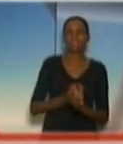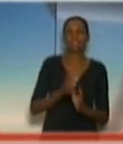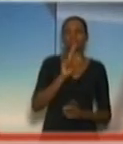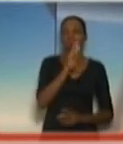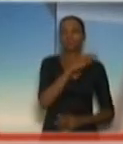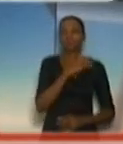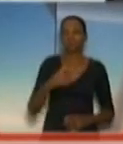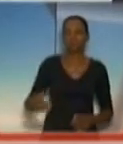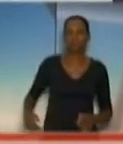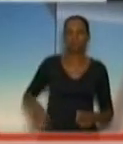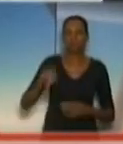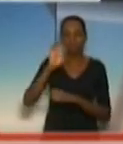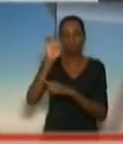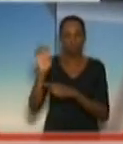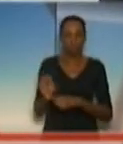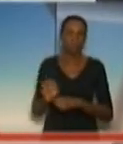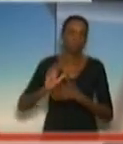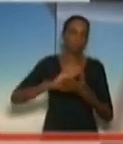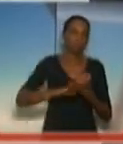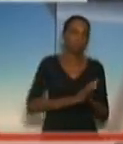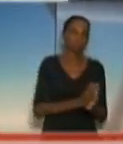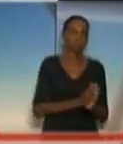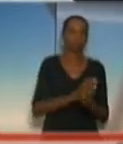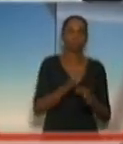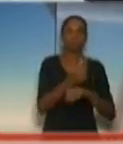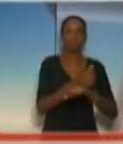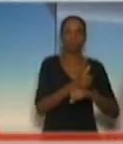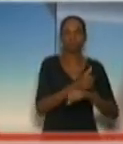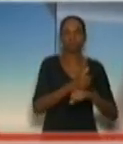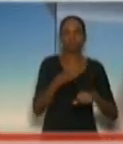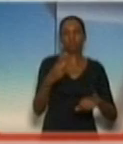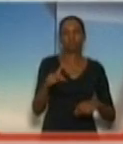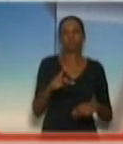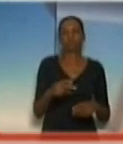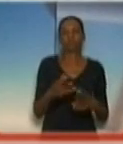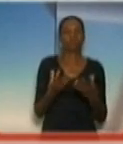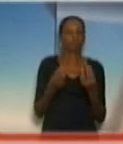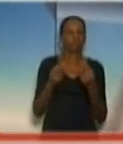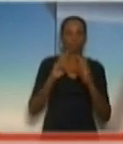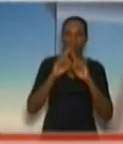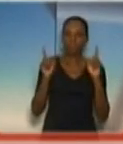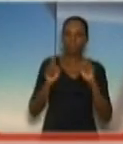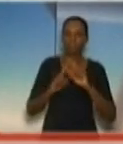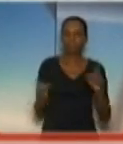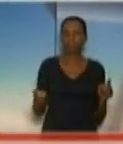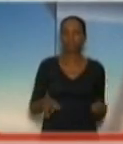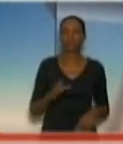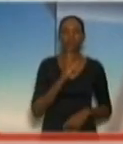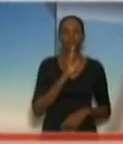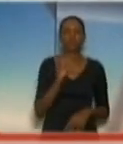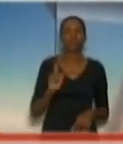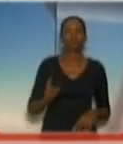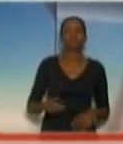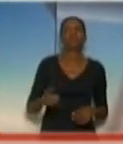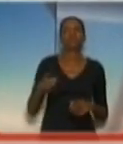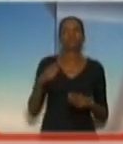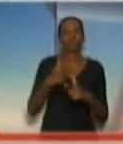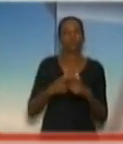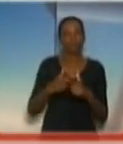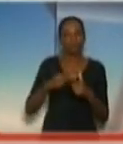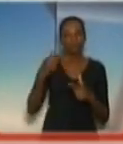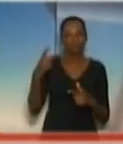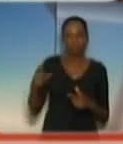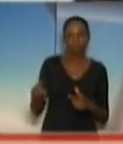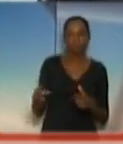do Estado. Foram muitas as denúncias, senhor presidente. Nós já conhecíamos a situação dos agentes de organização